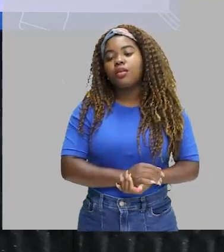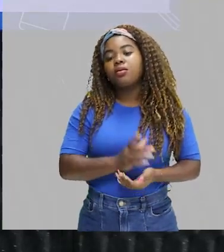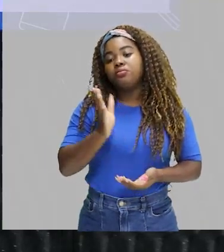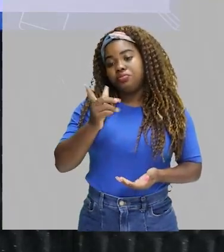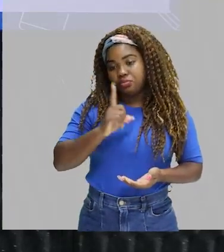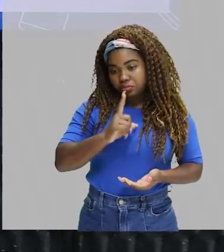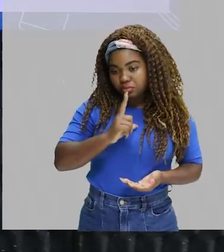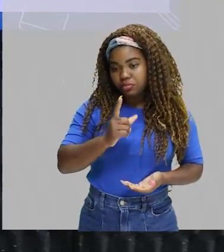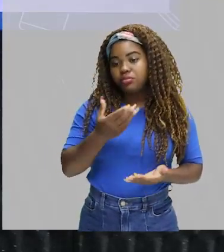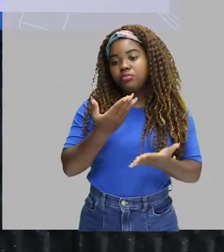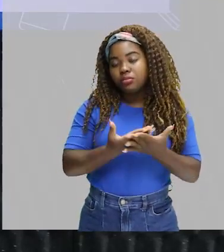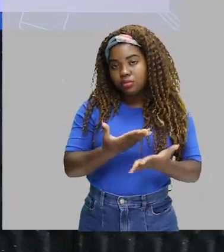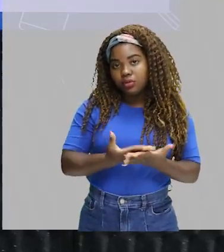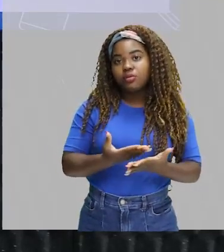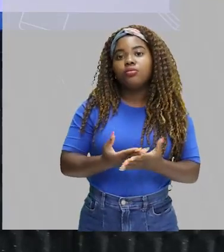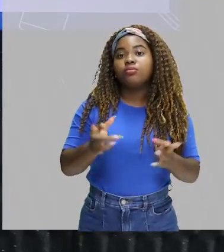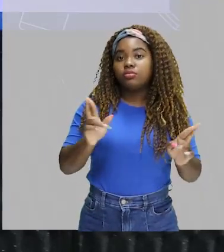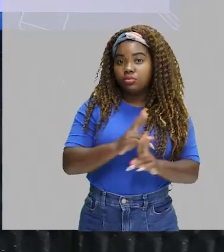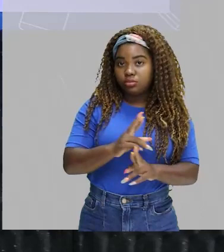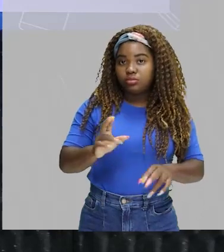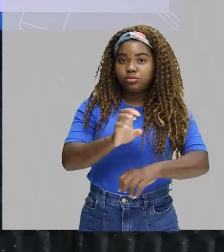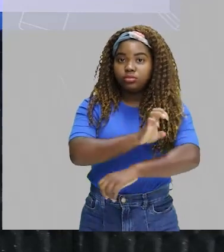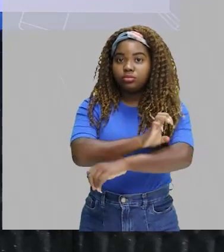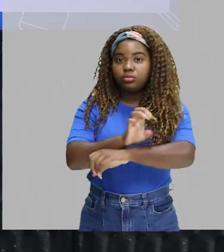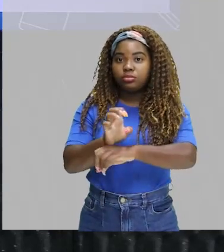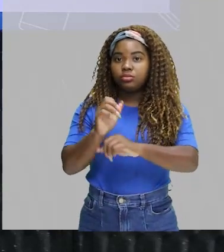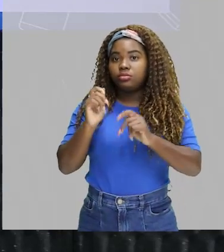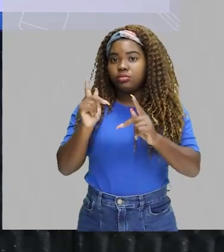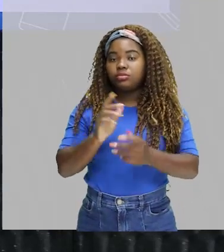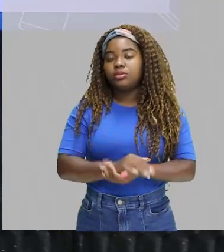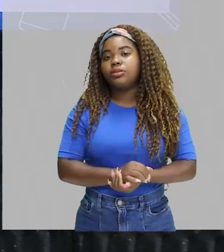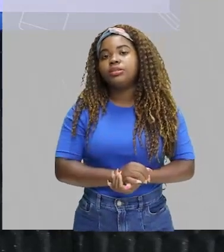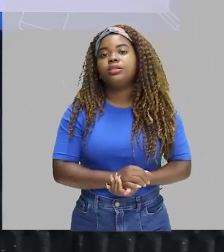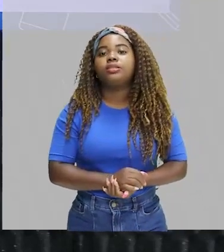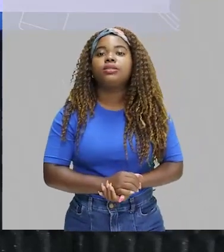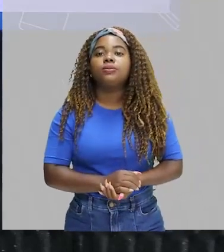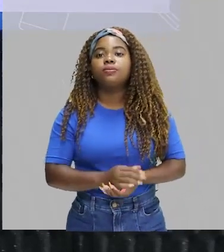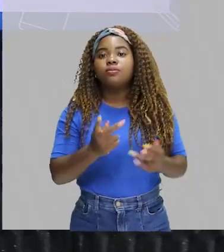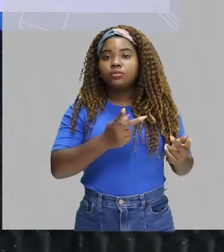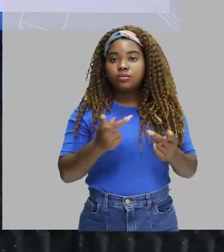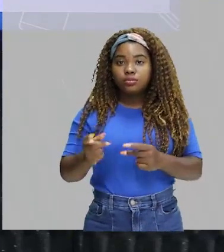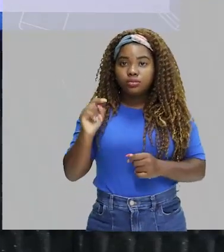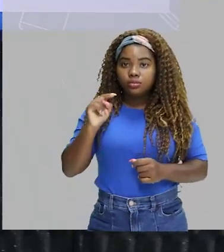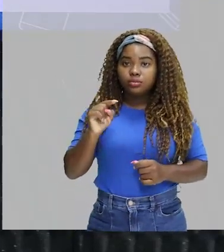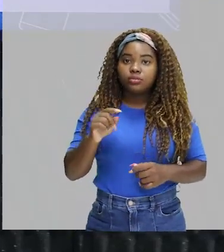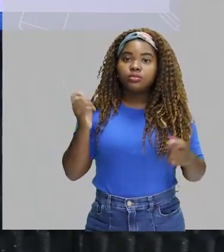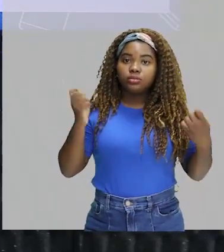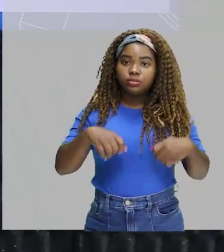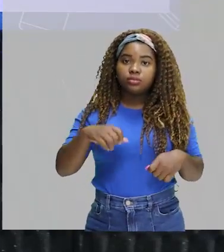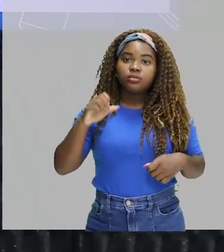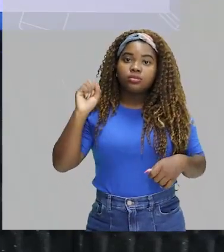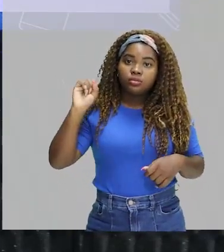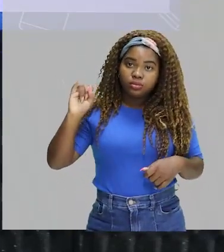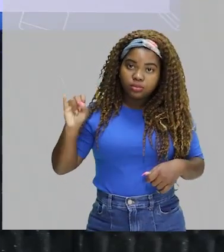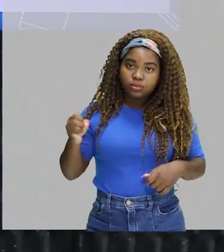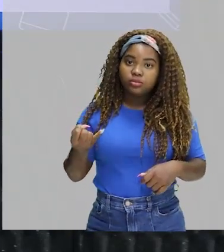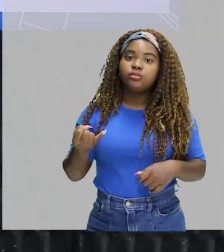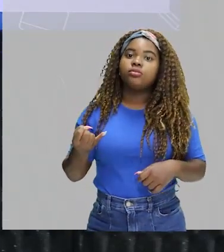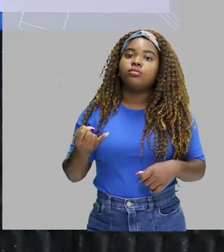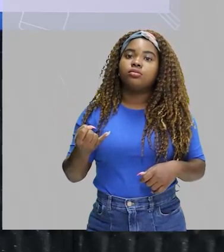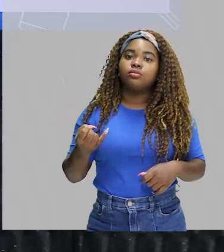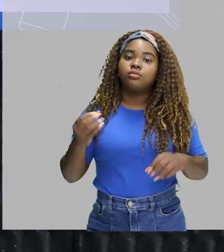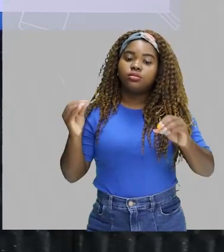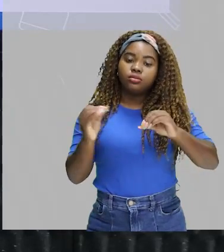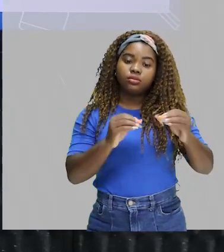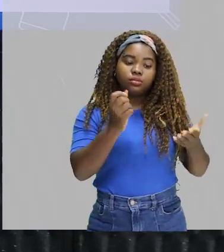sobre estes elementos. Então eu chamo a atenção de vocês para que possam aí também aproveitar, trazer as